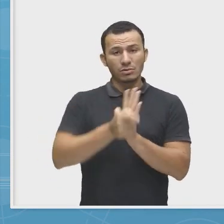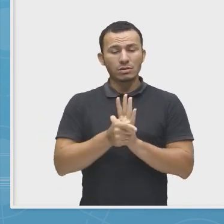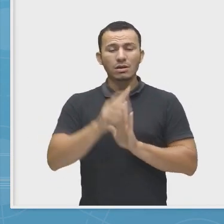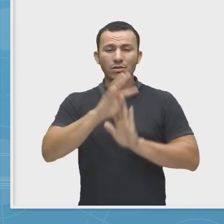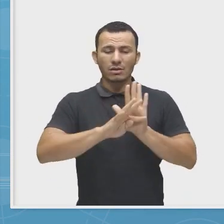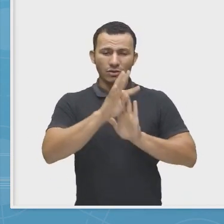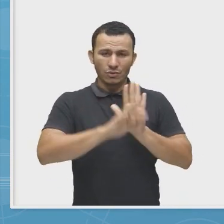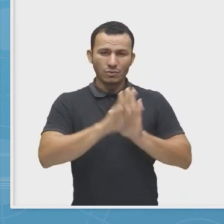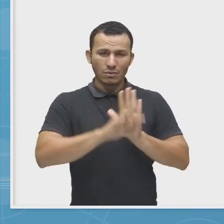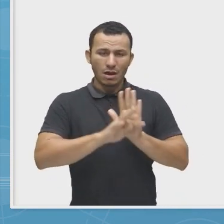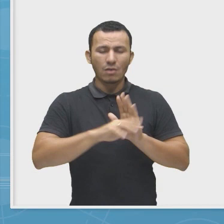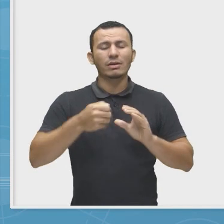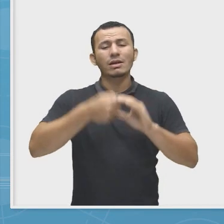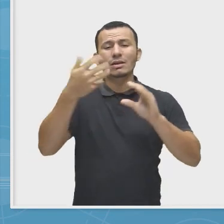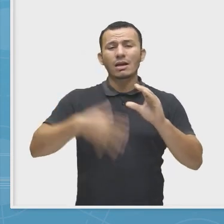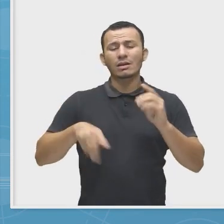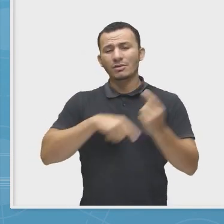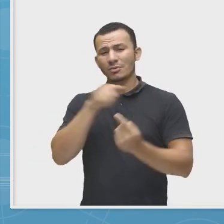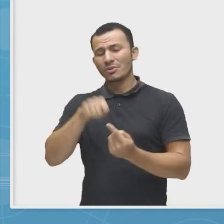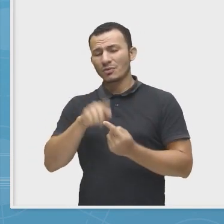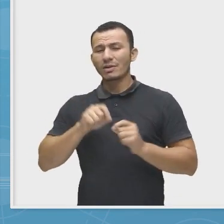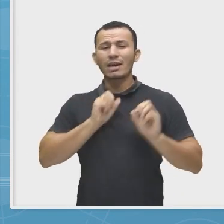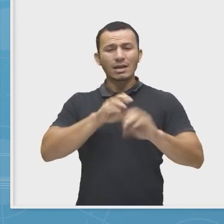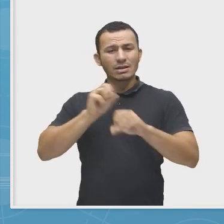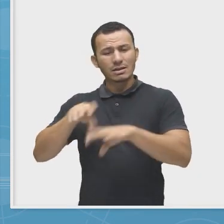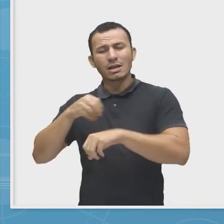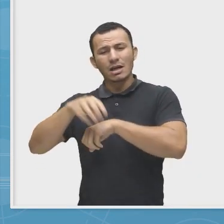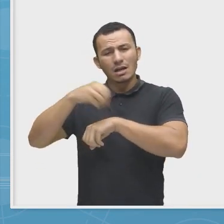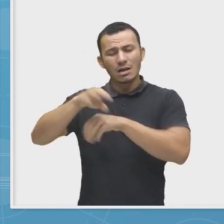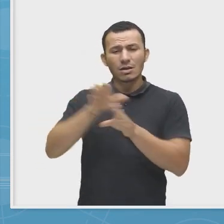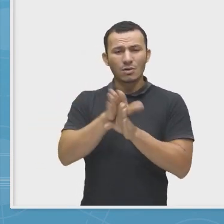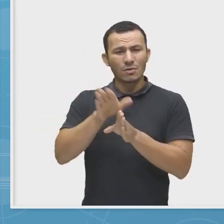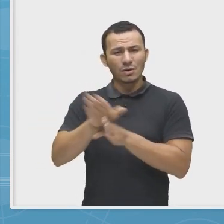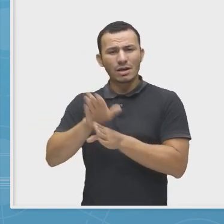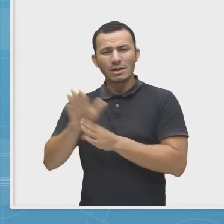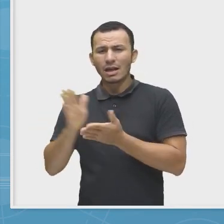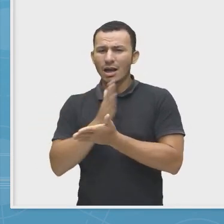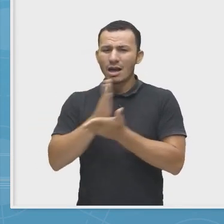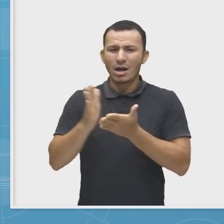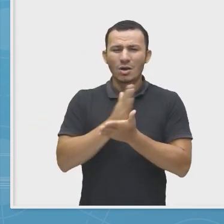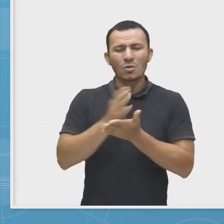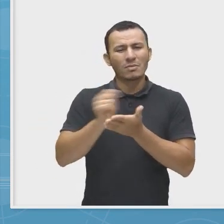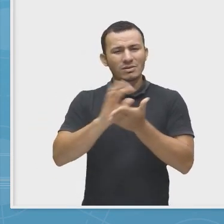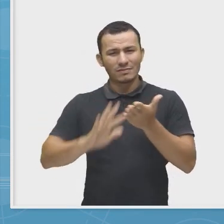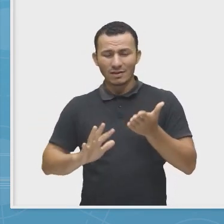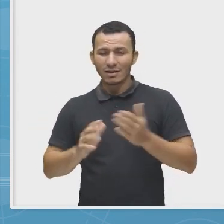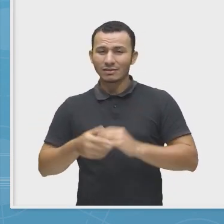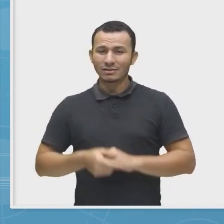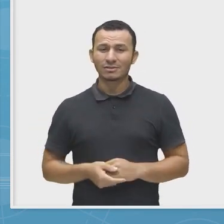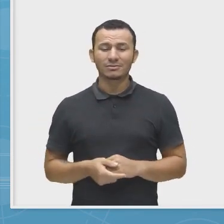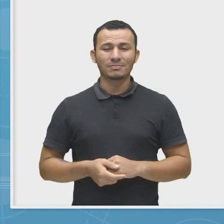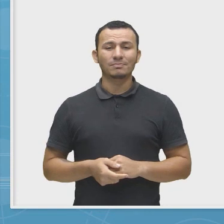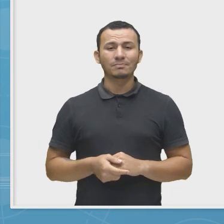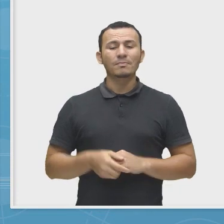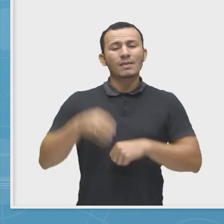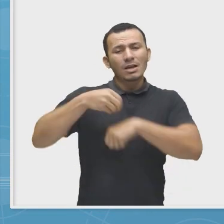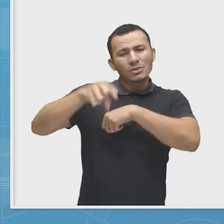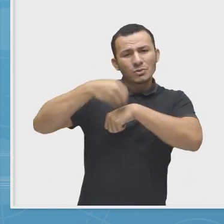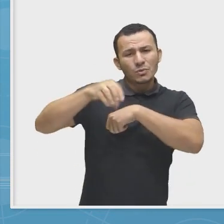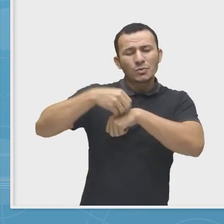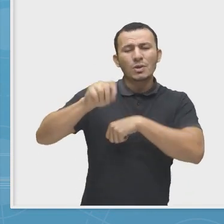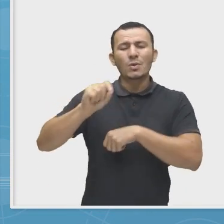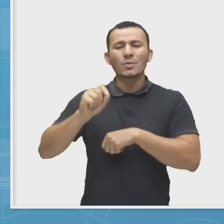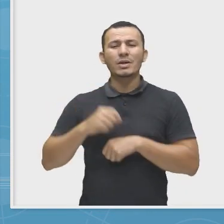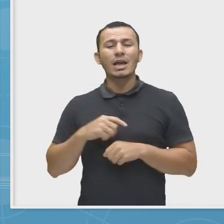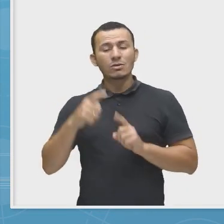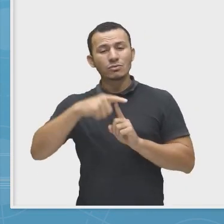que tais textos têm por objetivo ensinar, orientar a realização de uma tarefa. A injunção, ela pode ser considerada um